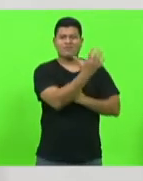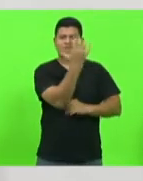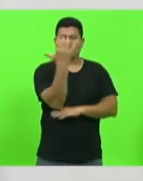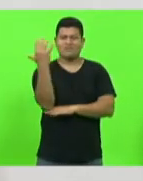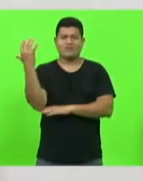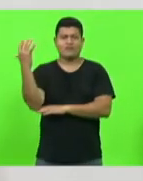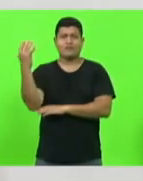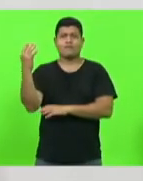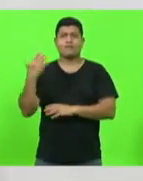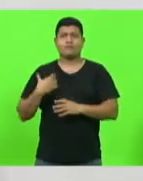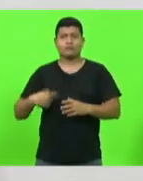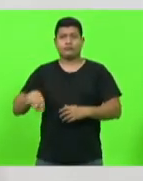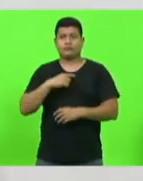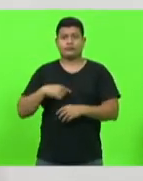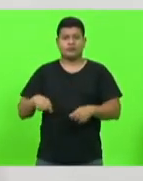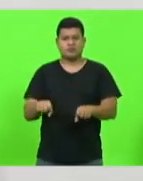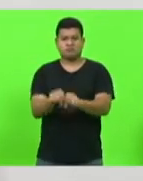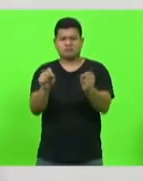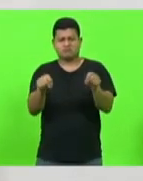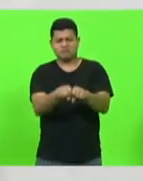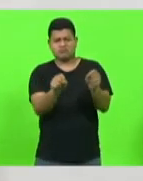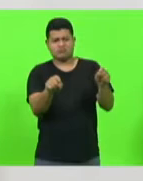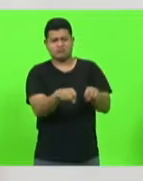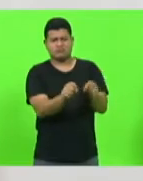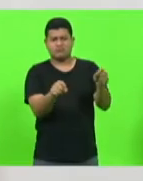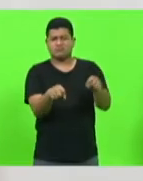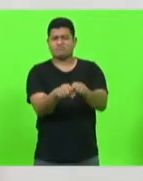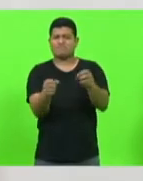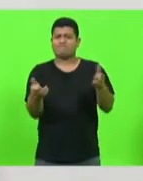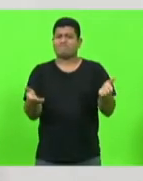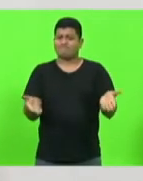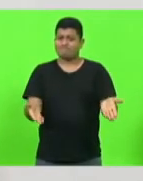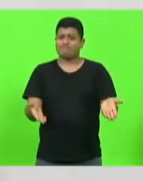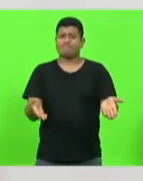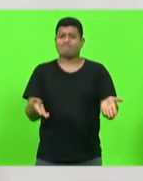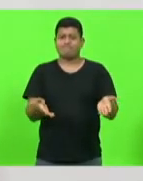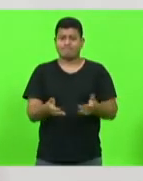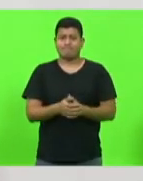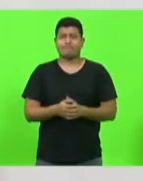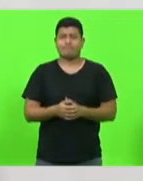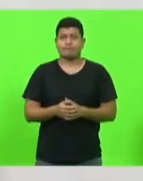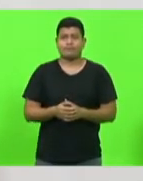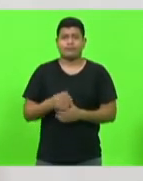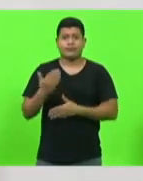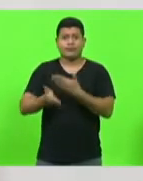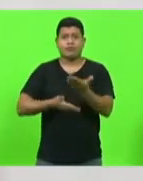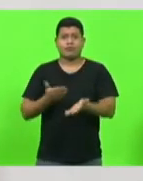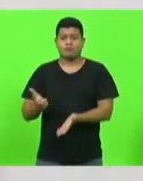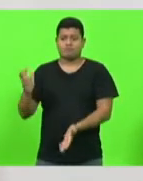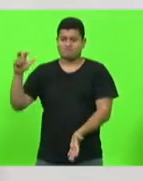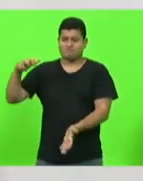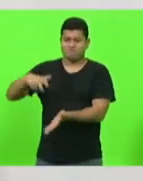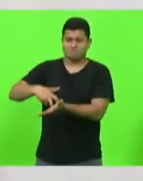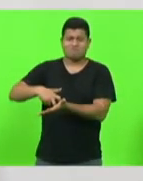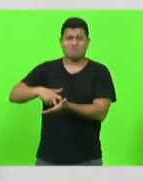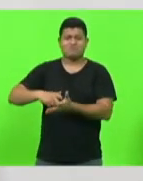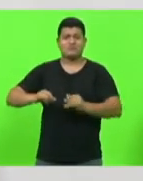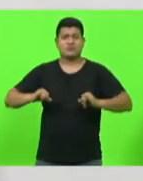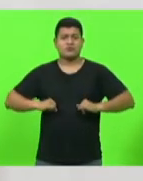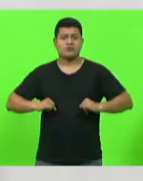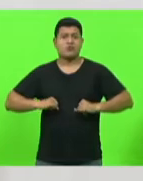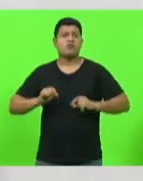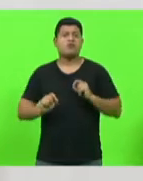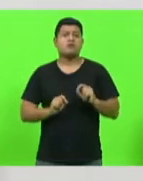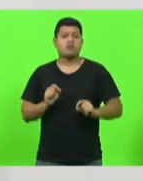também destruindo-o. E os grandes penalizados somos nós,